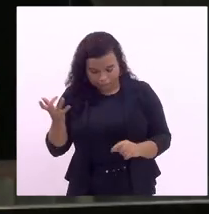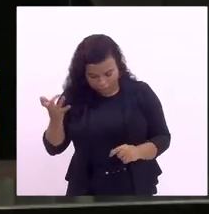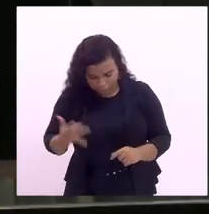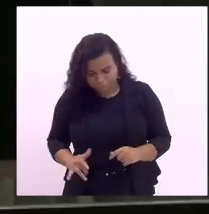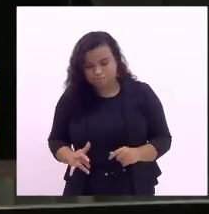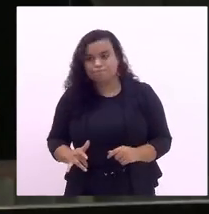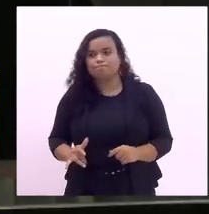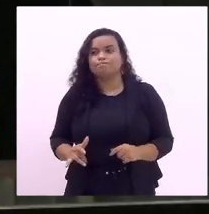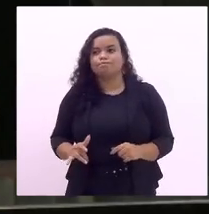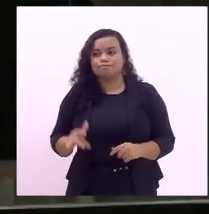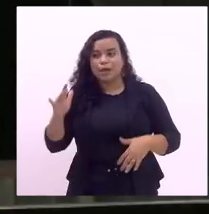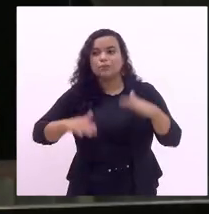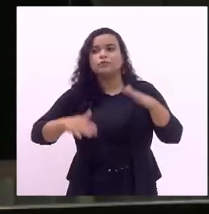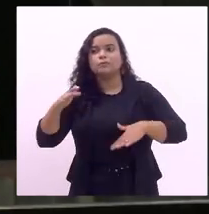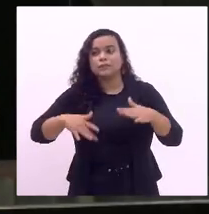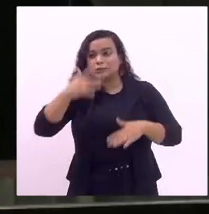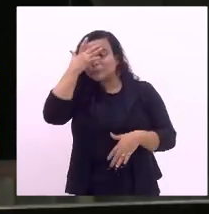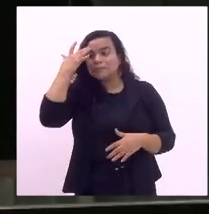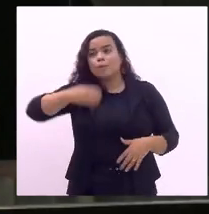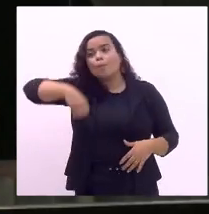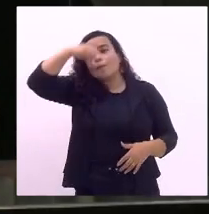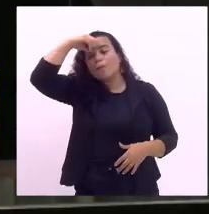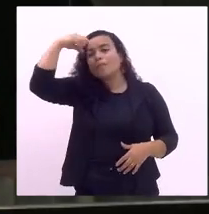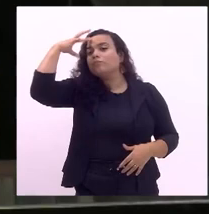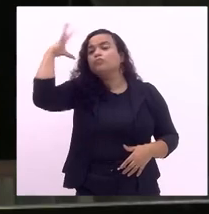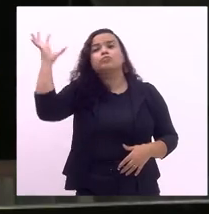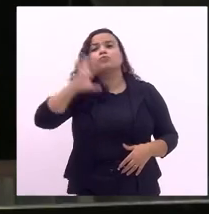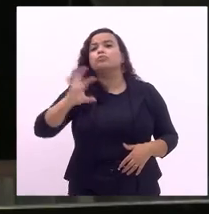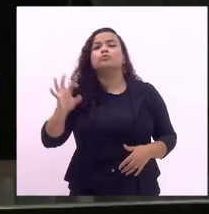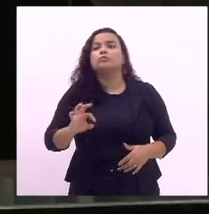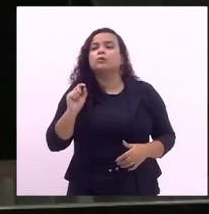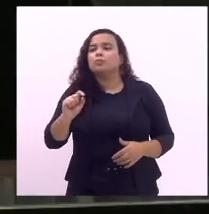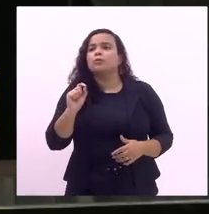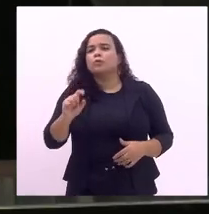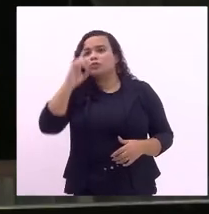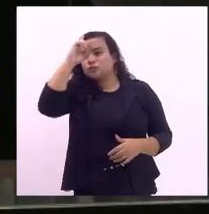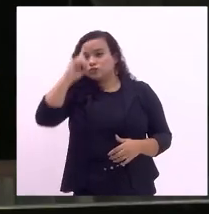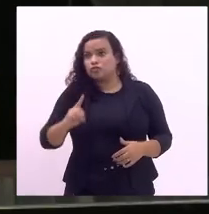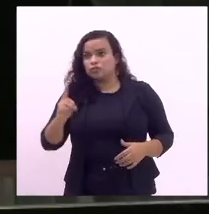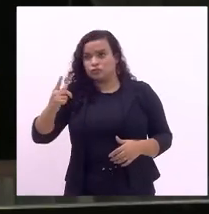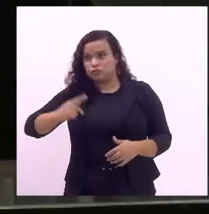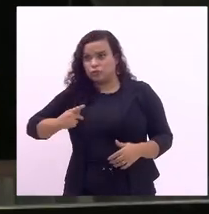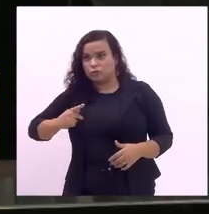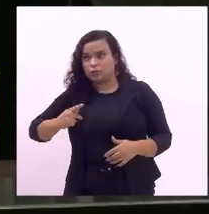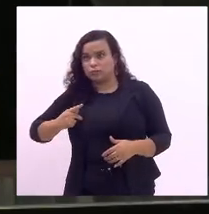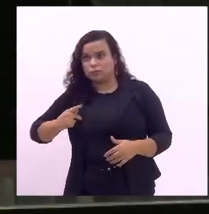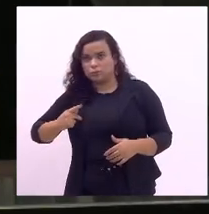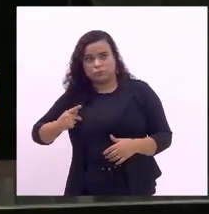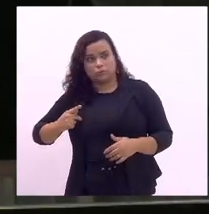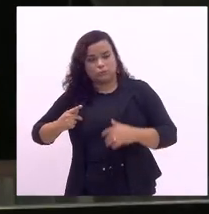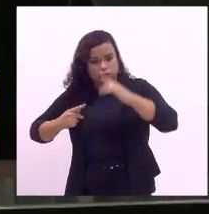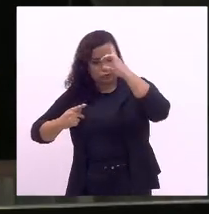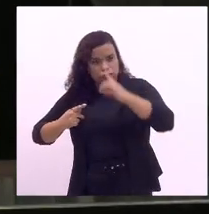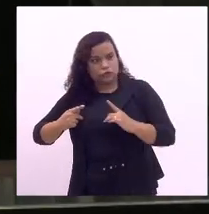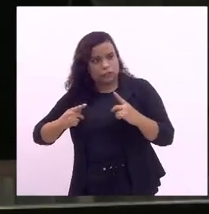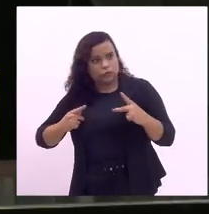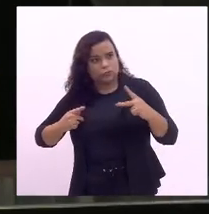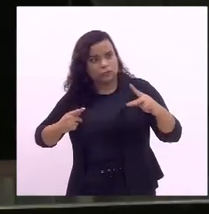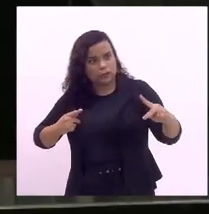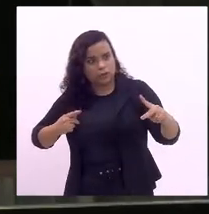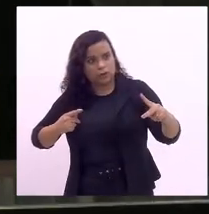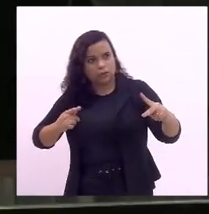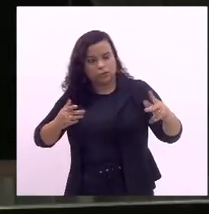Infelizmente, muitas das vezes, as pessoas não entendem que o direito da outra termina quando começa o nosso